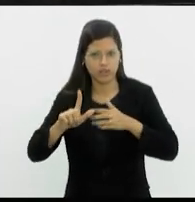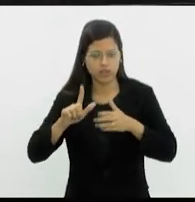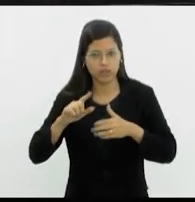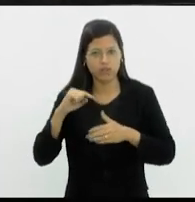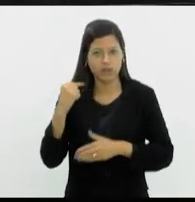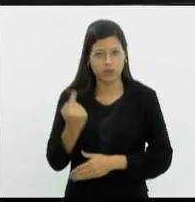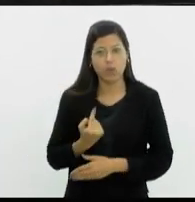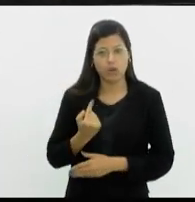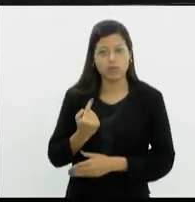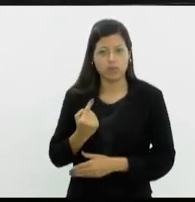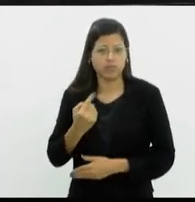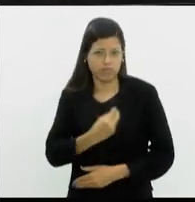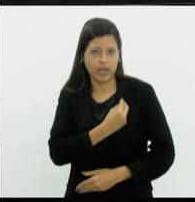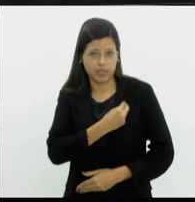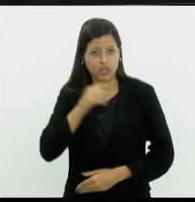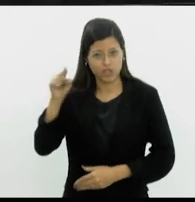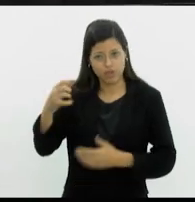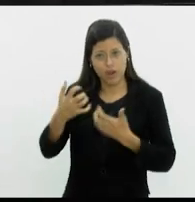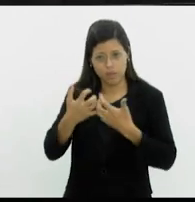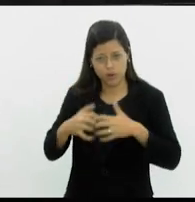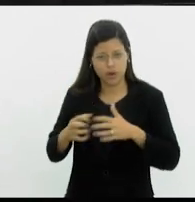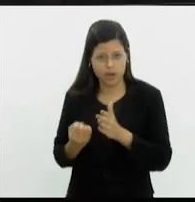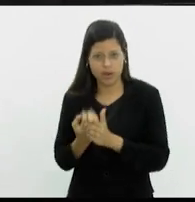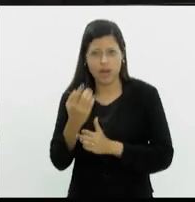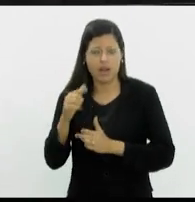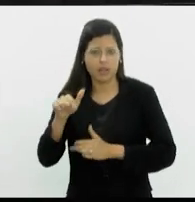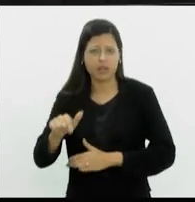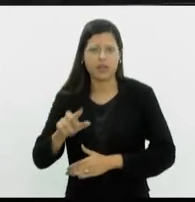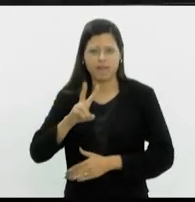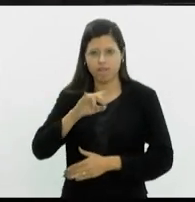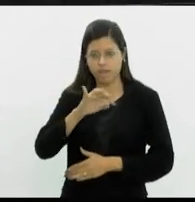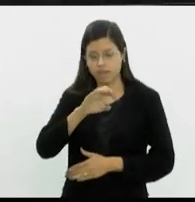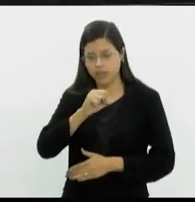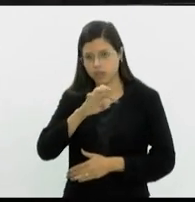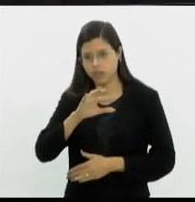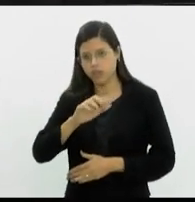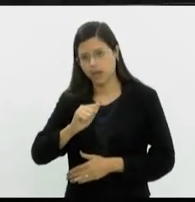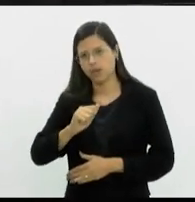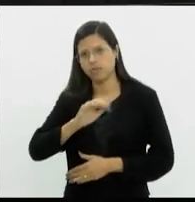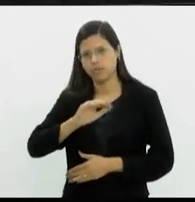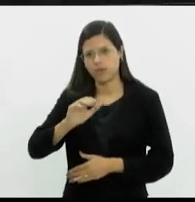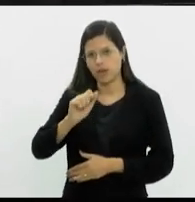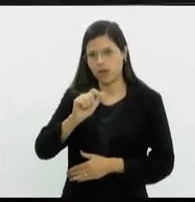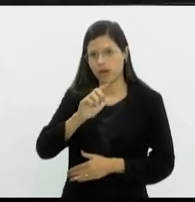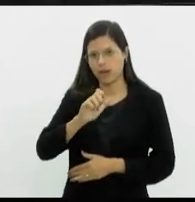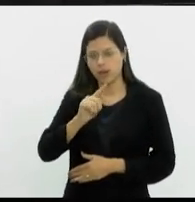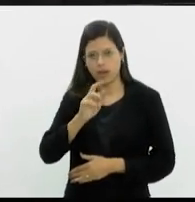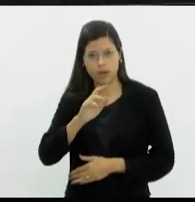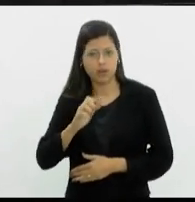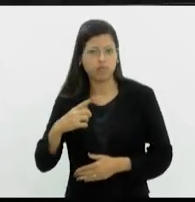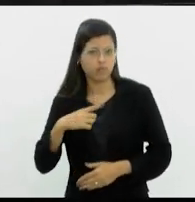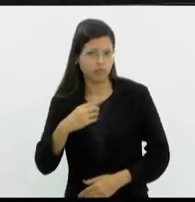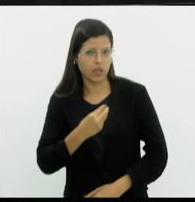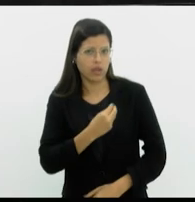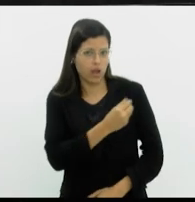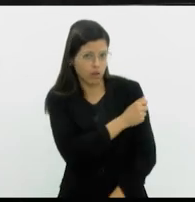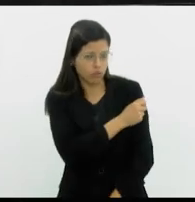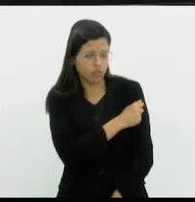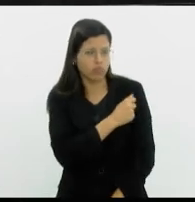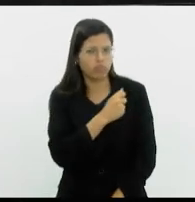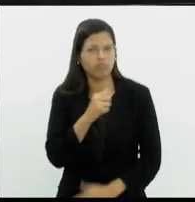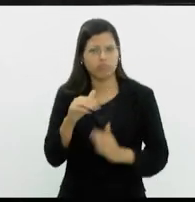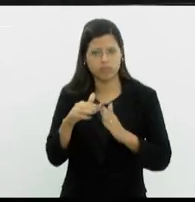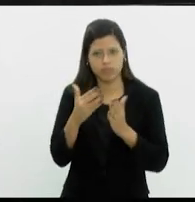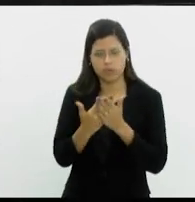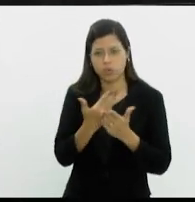subúrbio carioca, lá em Vista Alegre, onde nós temos alunos da rede pública estudando toda